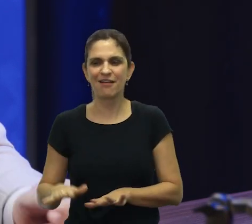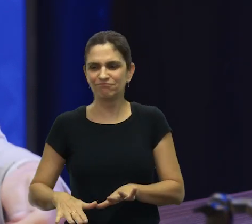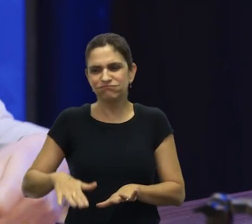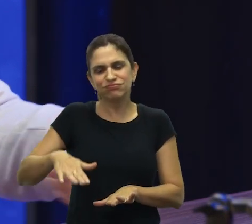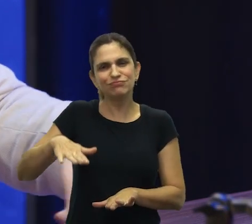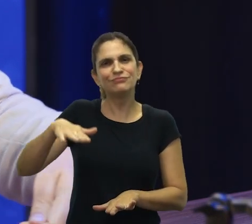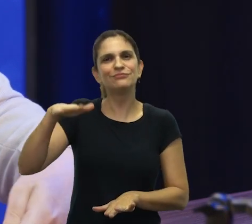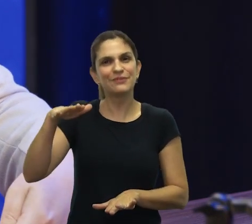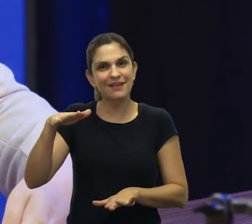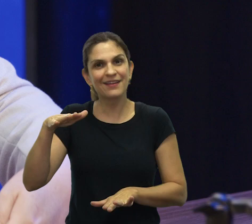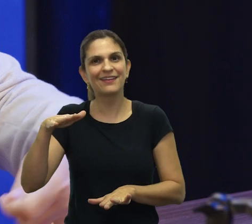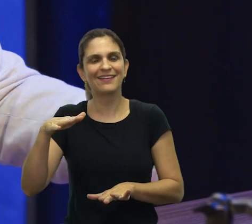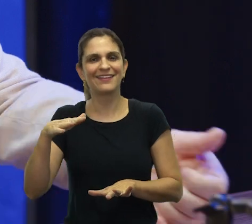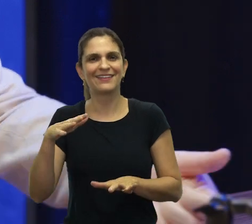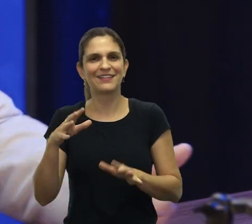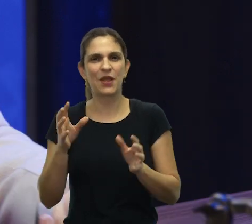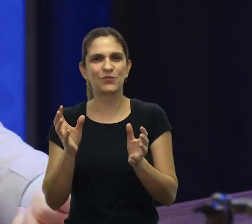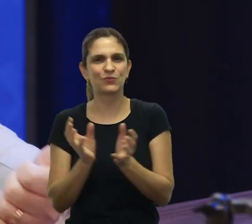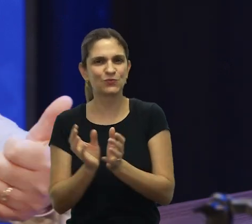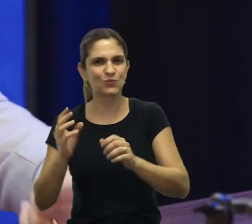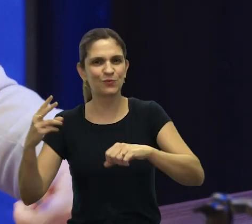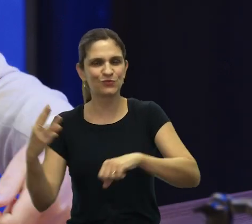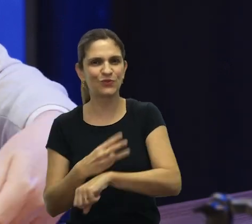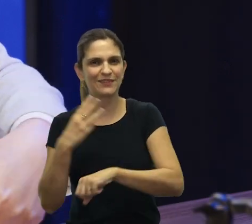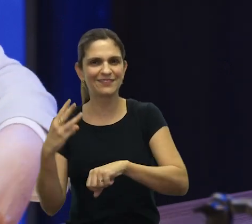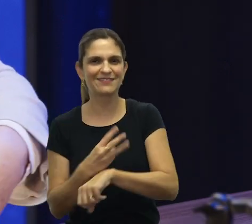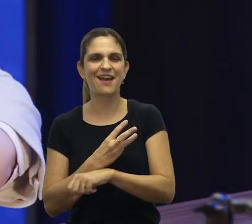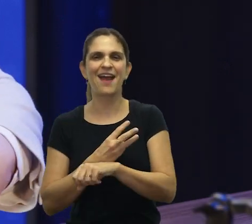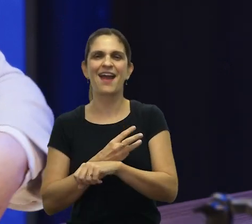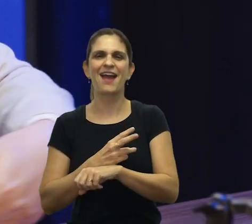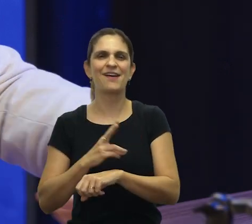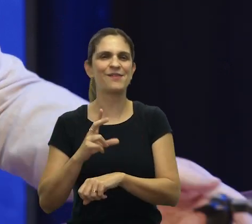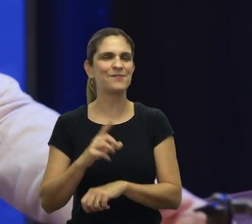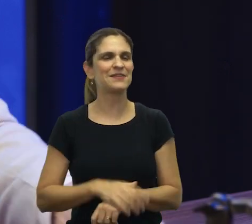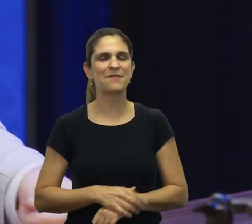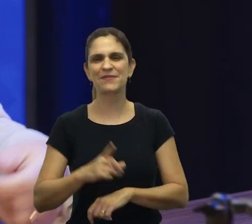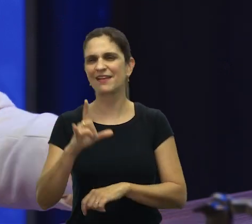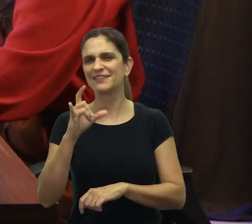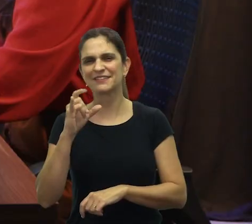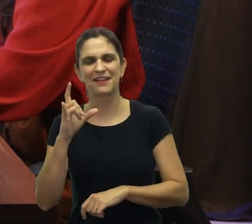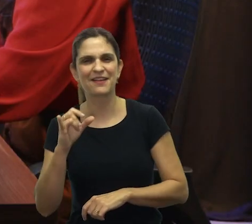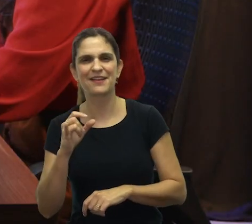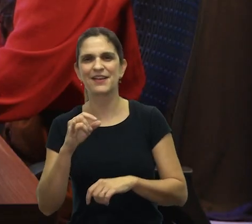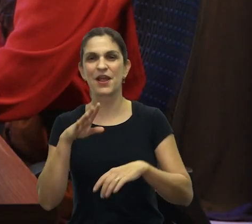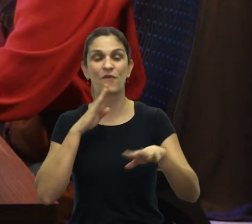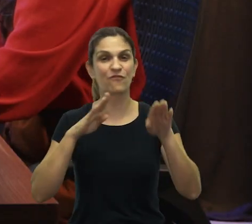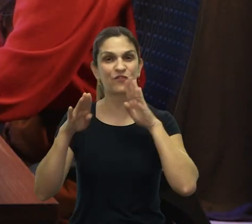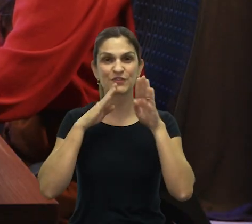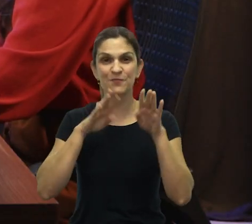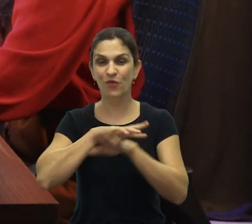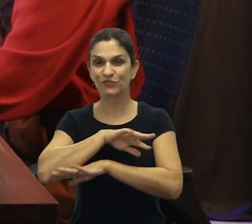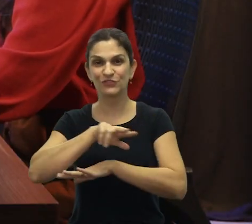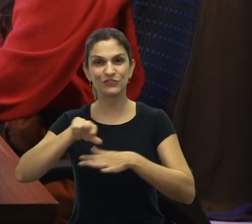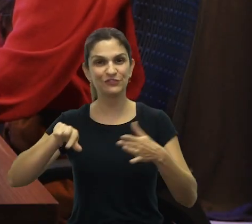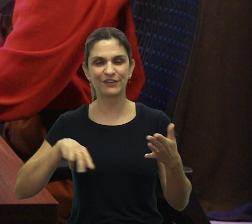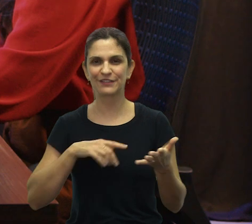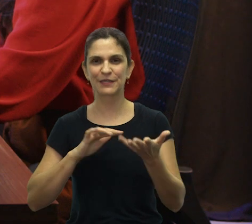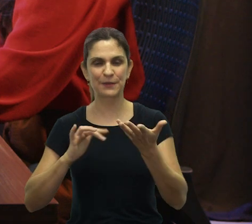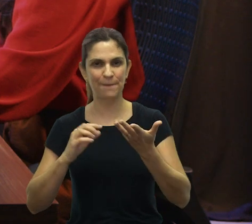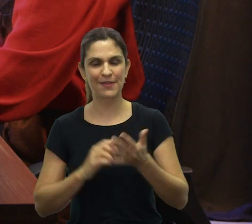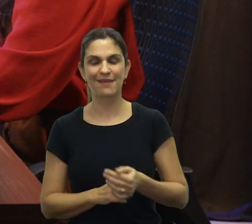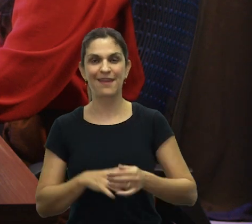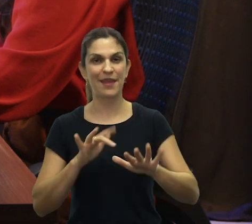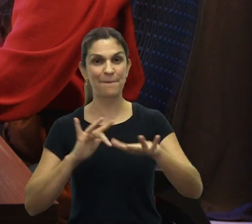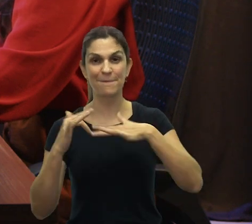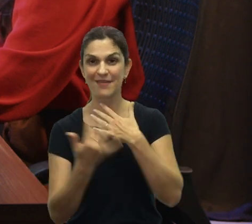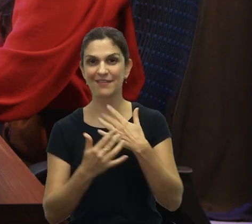que a gente sempre agora está nos grupos do WhatsApp, Instagram, Face, e alguns a gente se fala sempre. Então